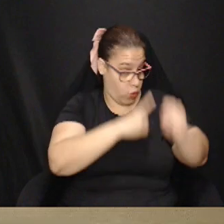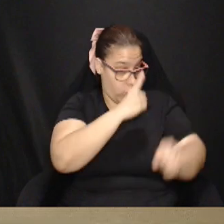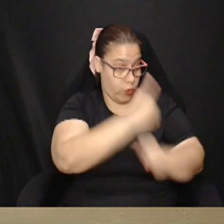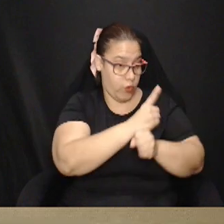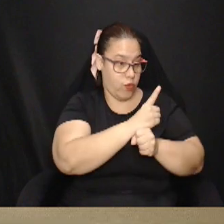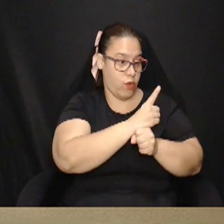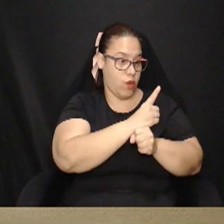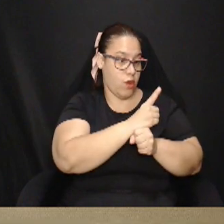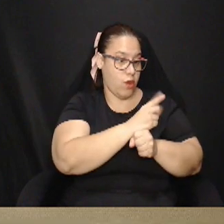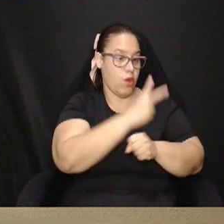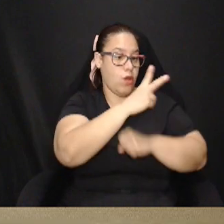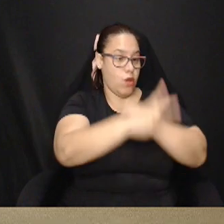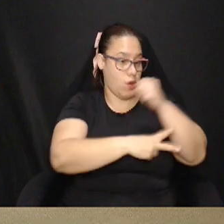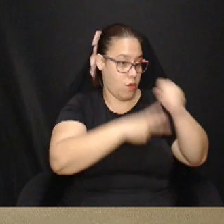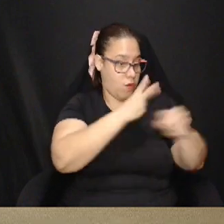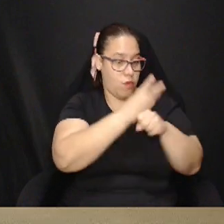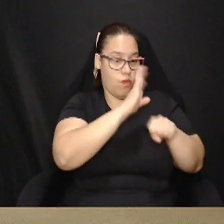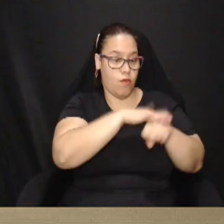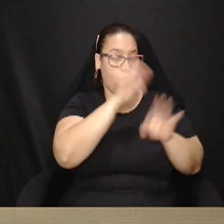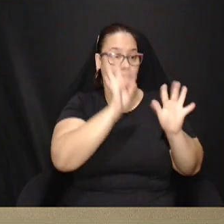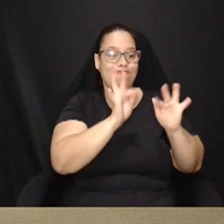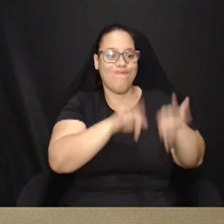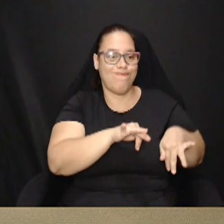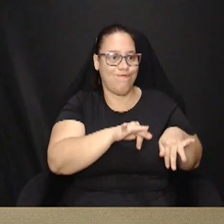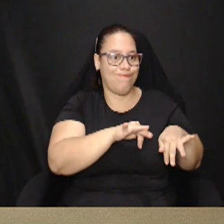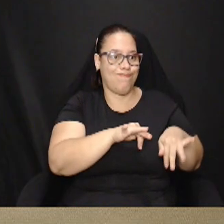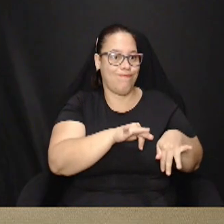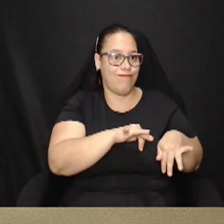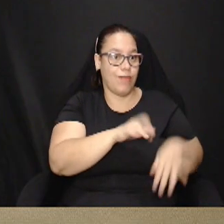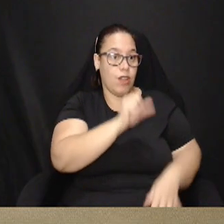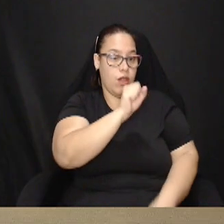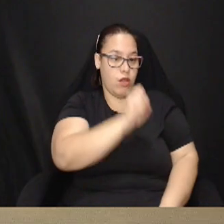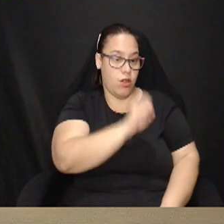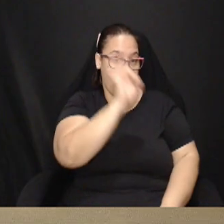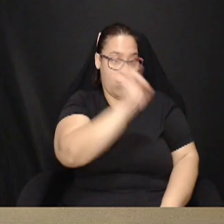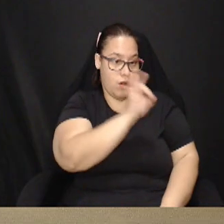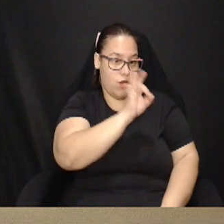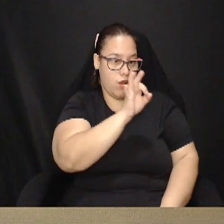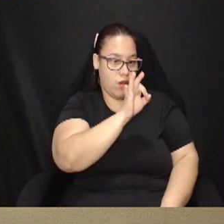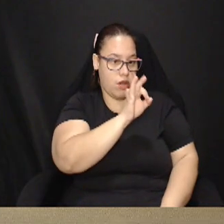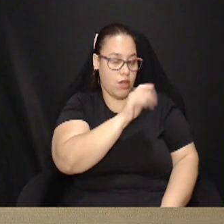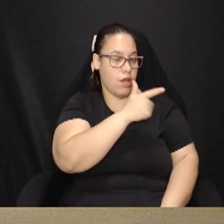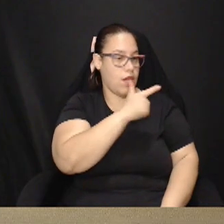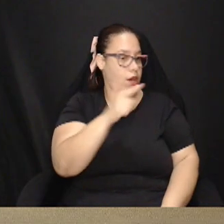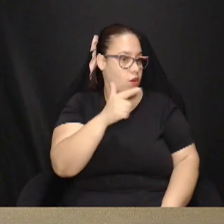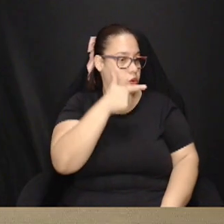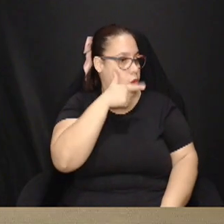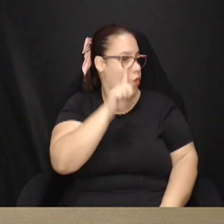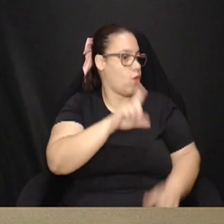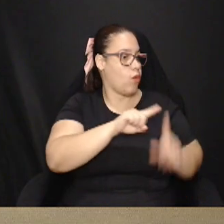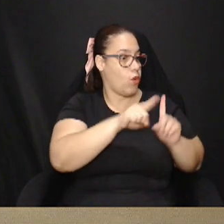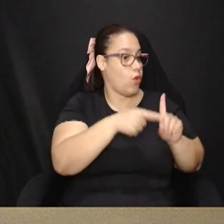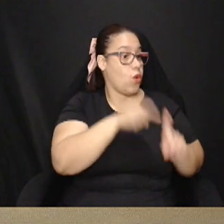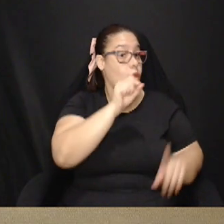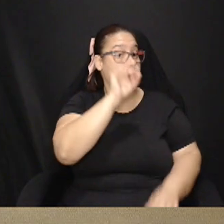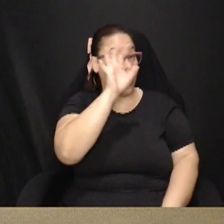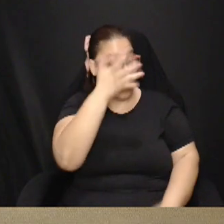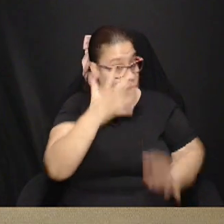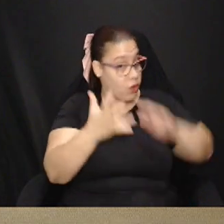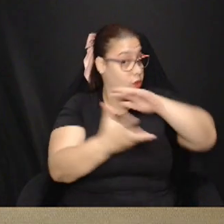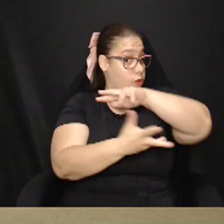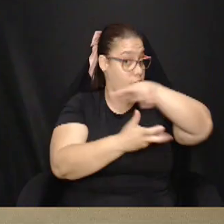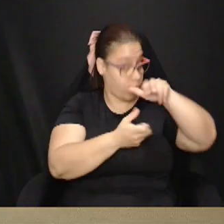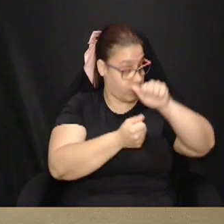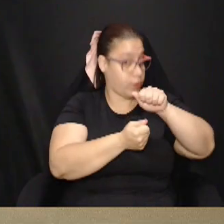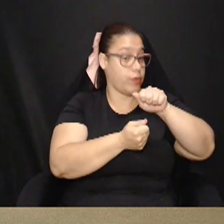um pouco mais e no final vamos a ter 8% de casais inférteis. O que está acontecendo no planeta, ou pelo menos no mundo